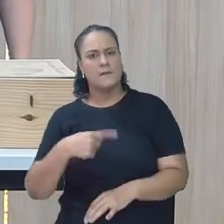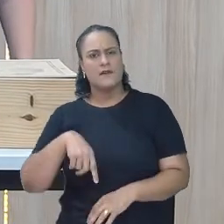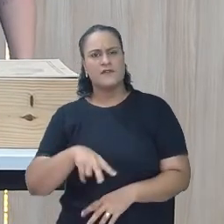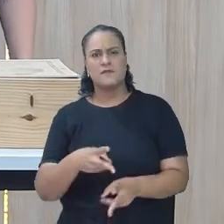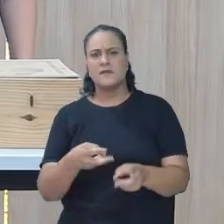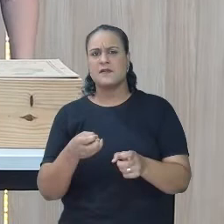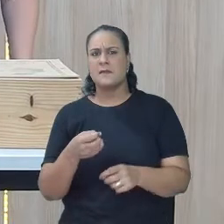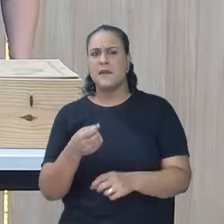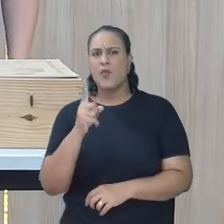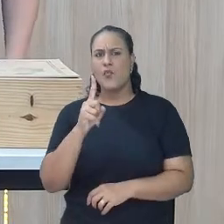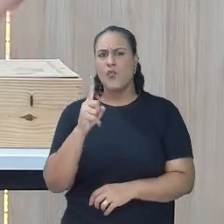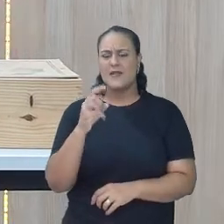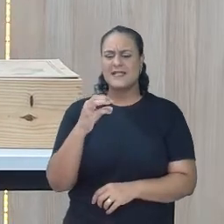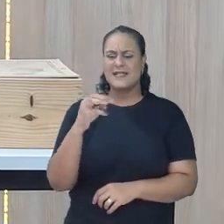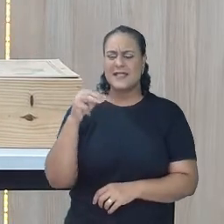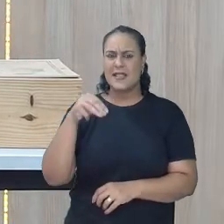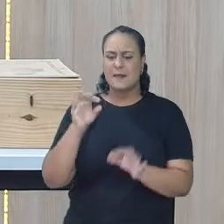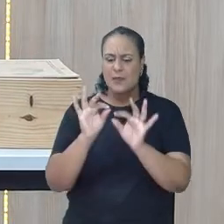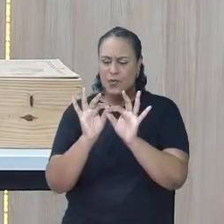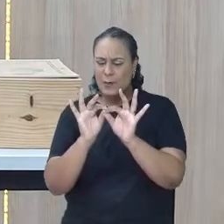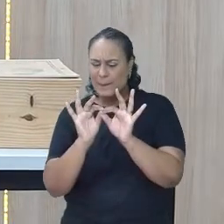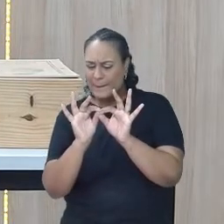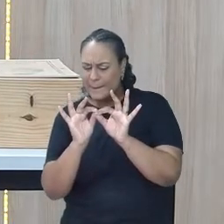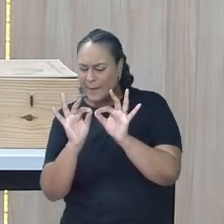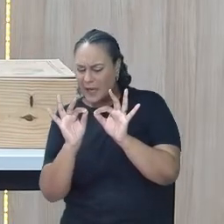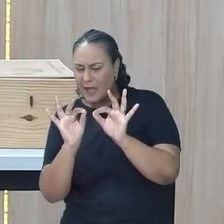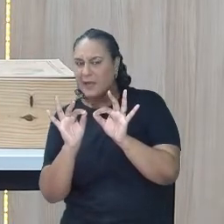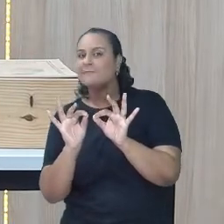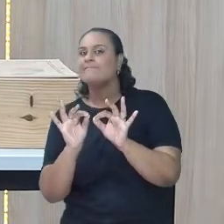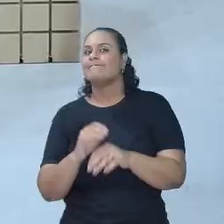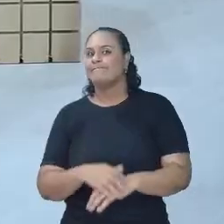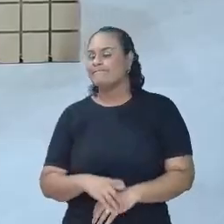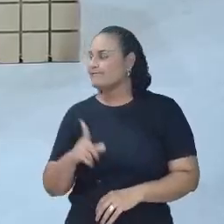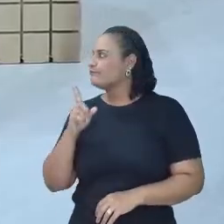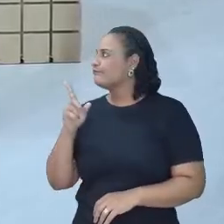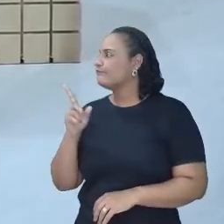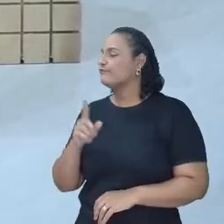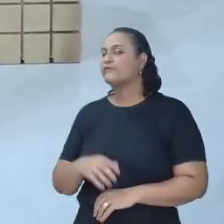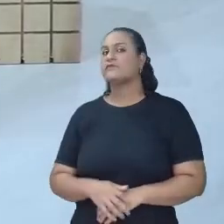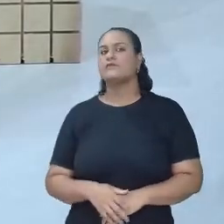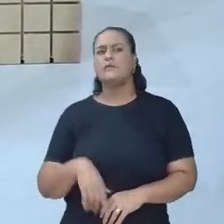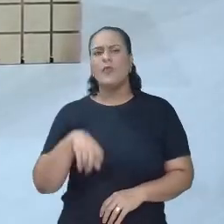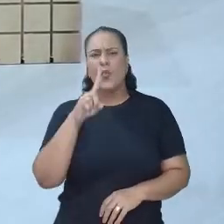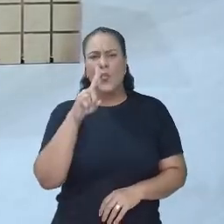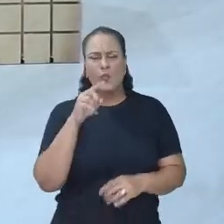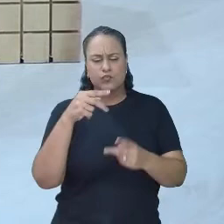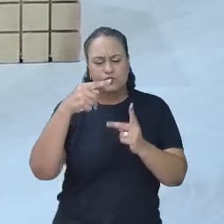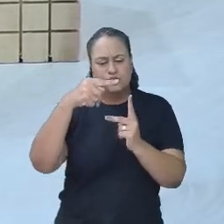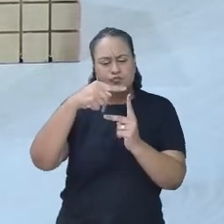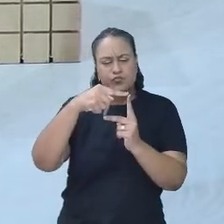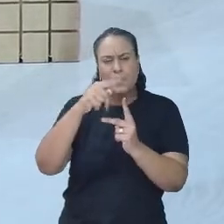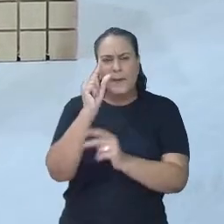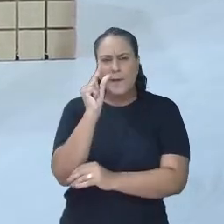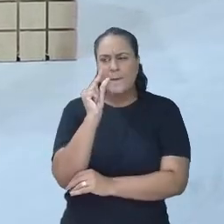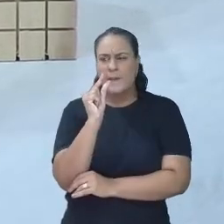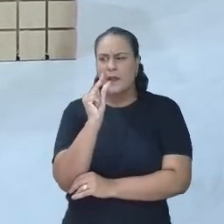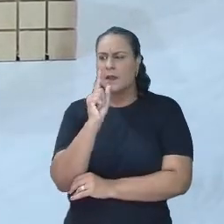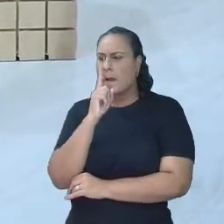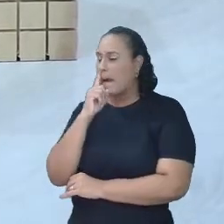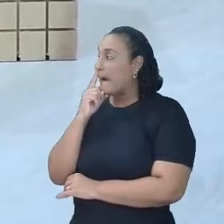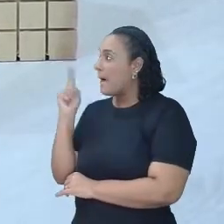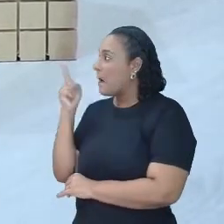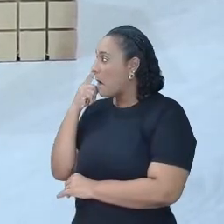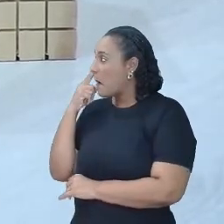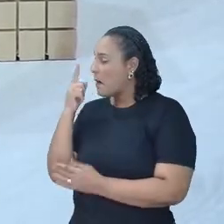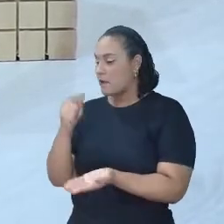1 centímetro cúbico. Billy já está aí me ajudando para tentar mostrar aqui, ó, um cubinho desse tamanho. Olha, na minha